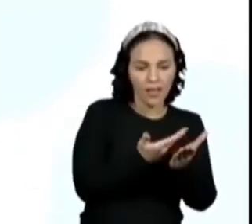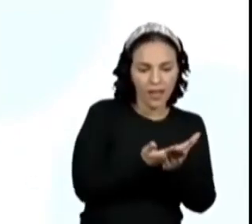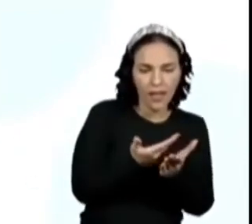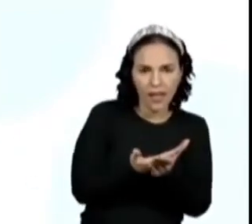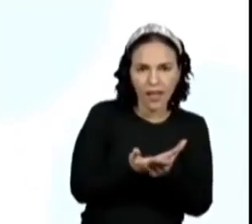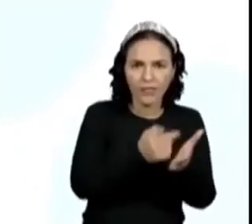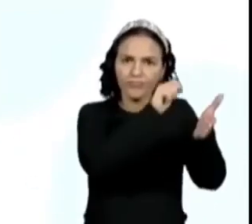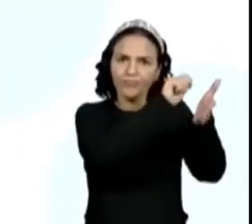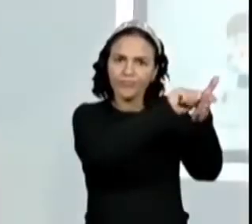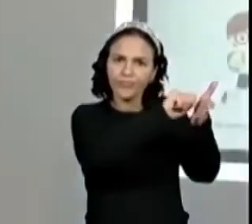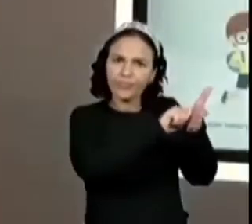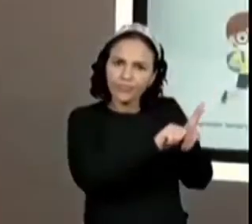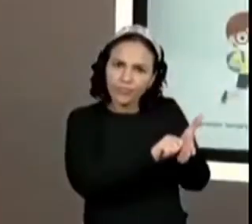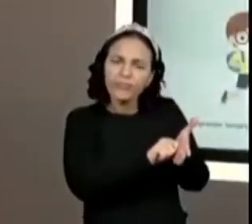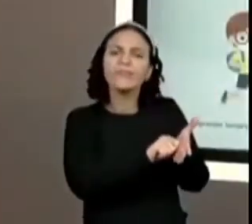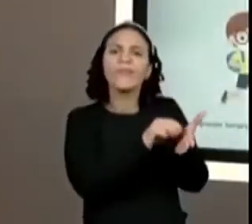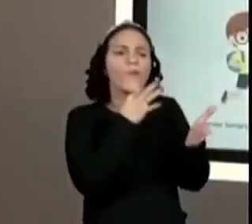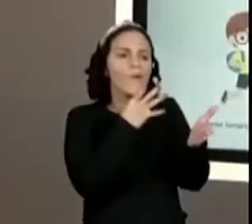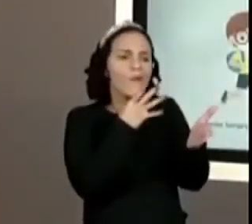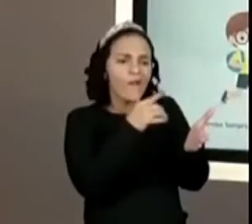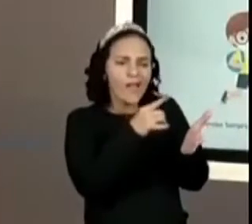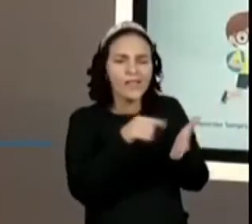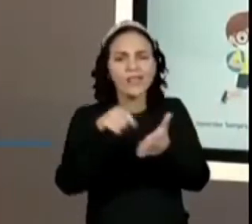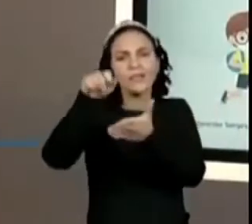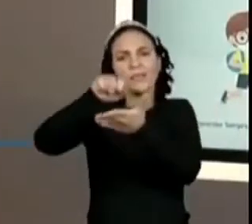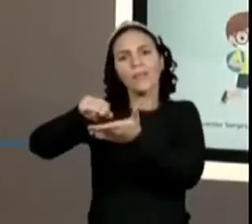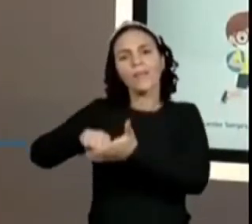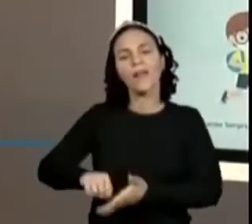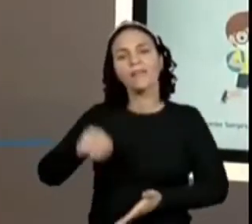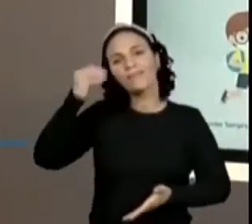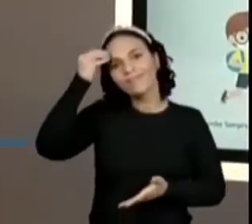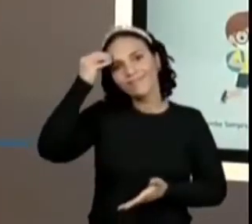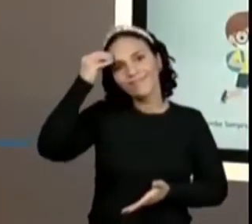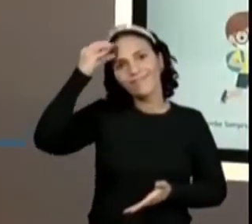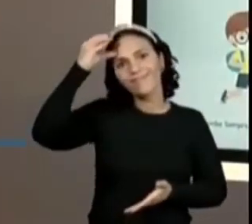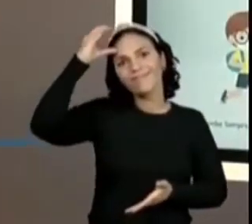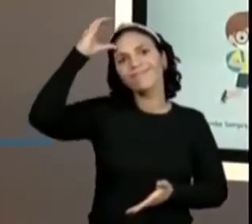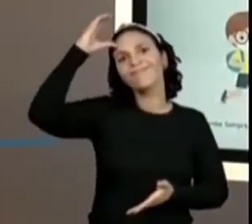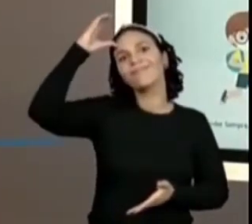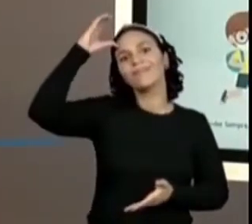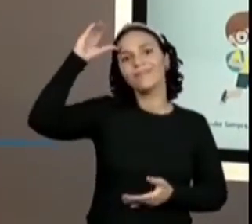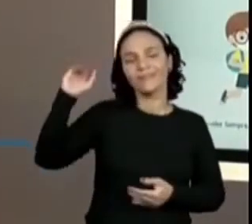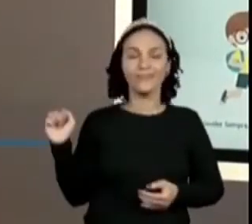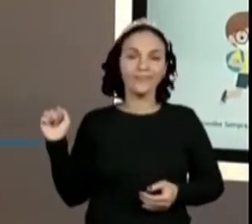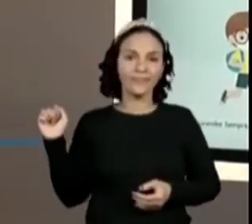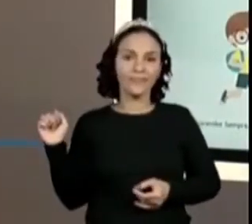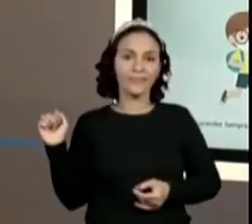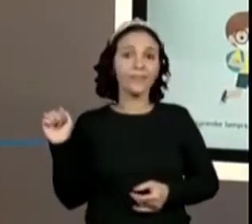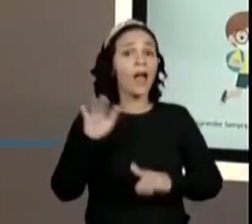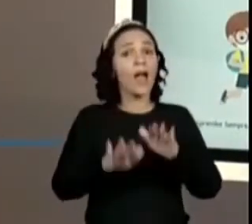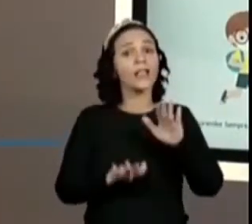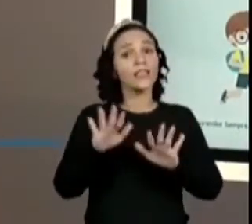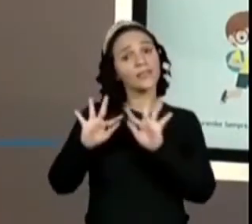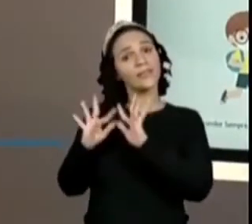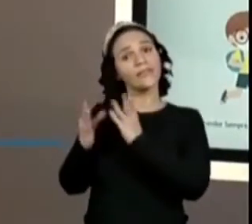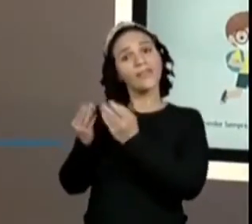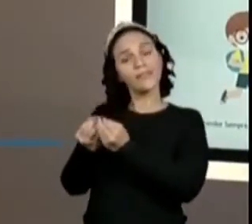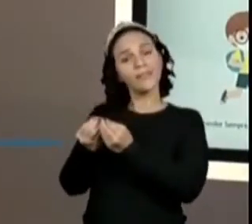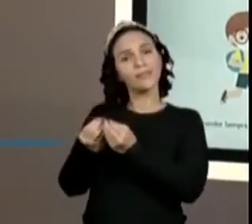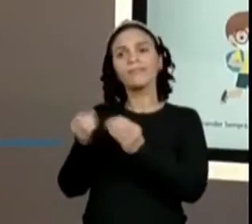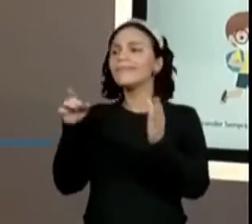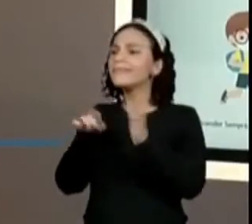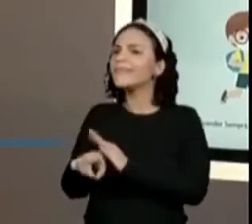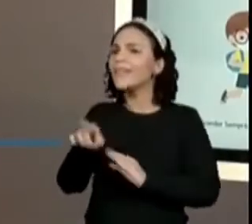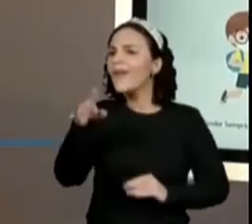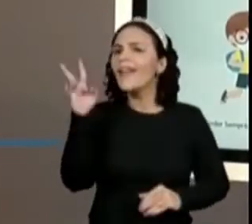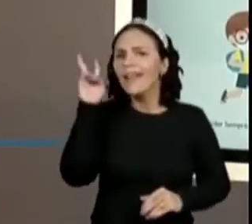da parlenda. E o que é mais gostoso, né? A gente aumenta um repertório de, às vezes, até um parente que a gente convive em casa perguntando,